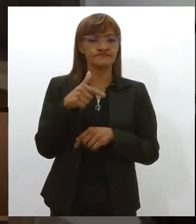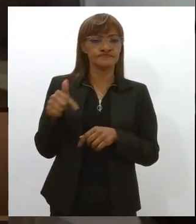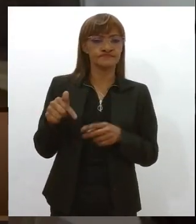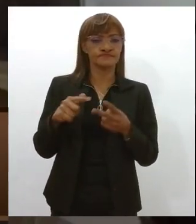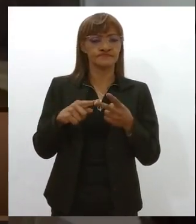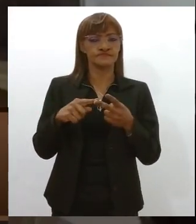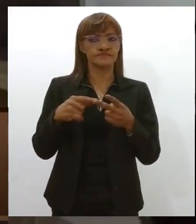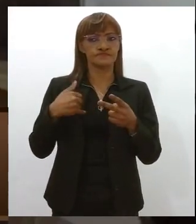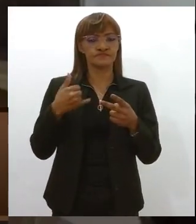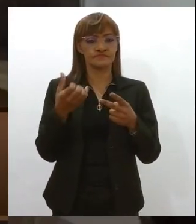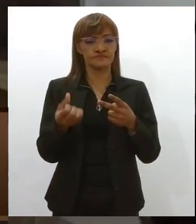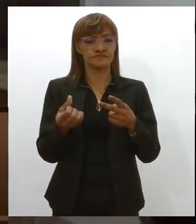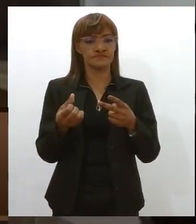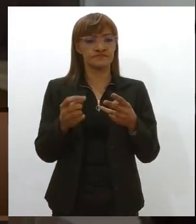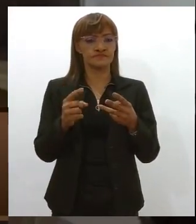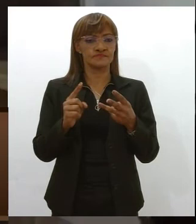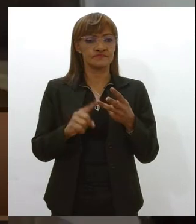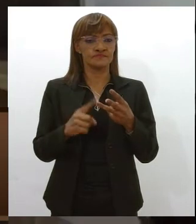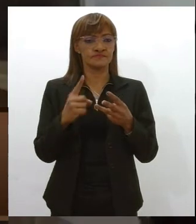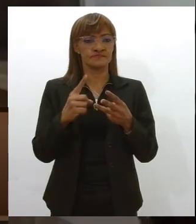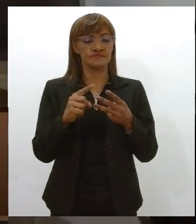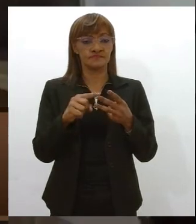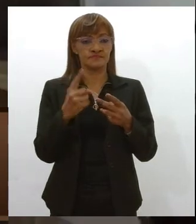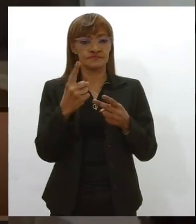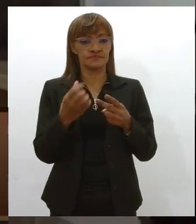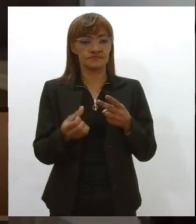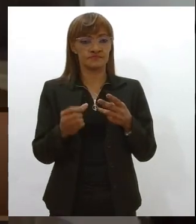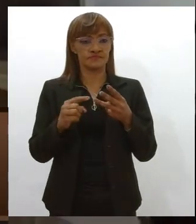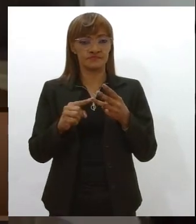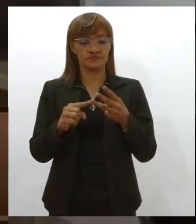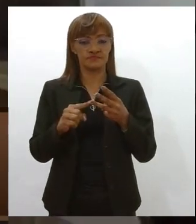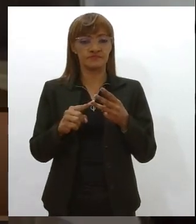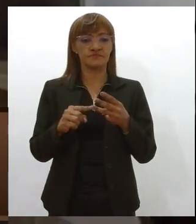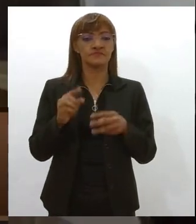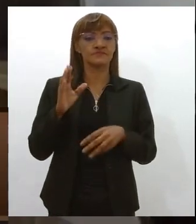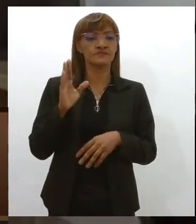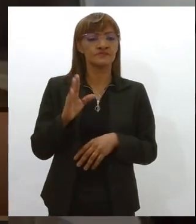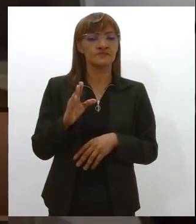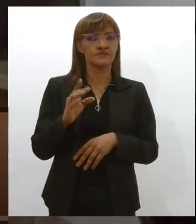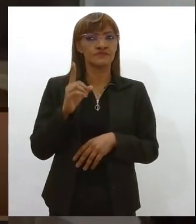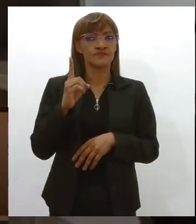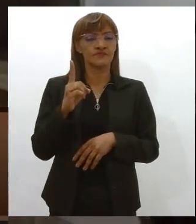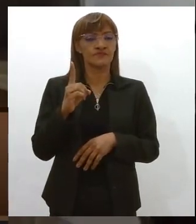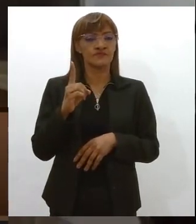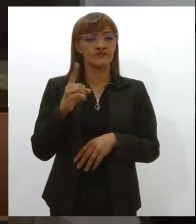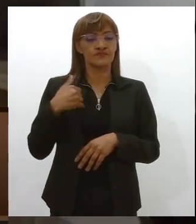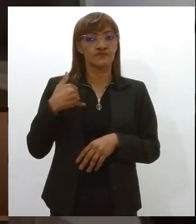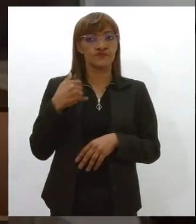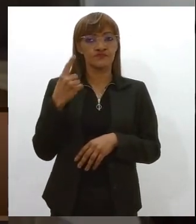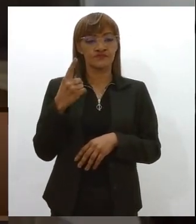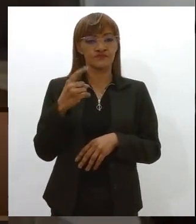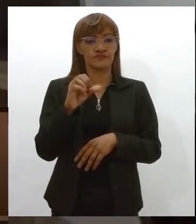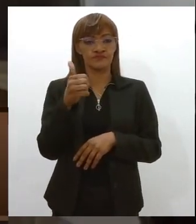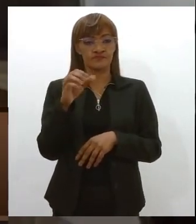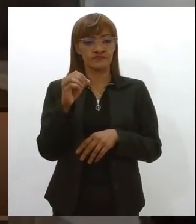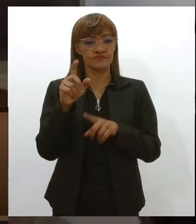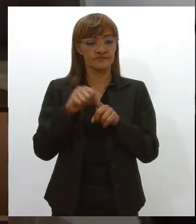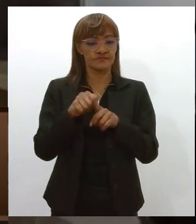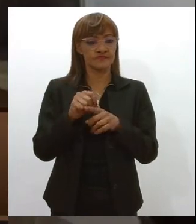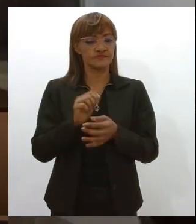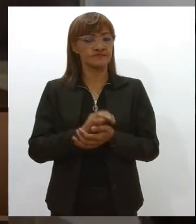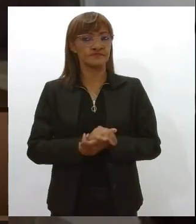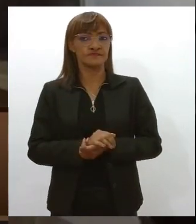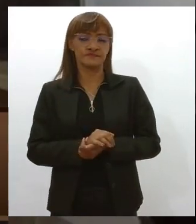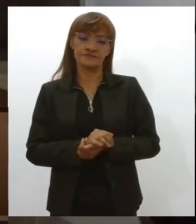6, vai fazer 6, e meu pequenininho tem 1 ano e 10 meses, vai fazer 1 ano e 11 meses. E... é, eu, quando eu saía para